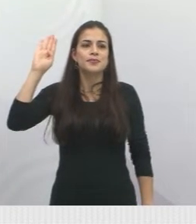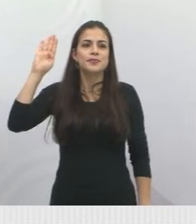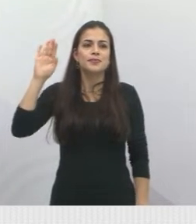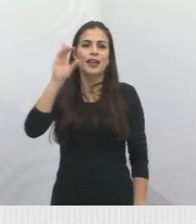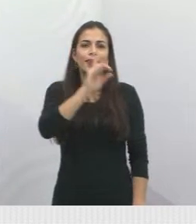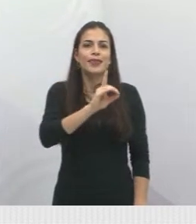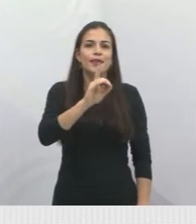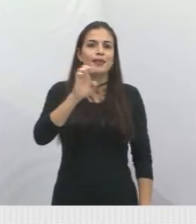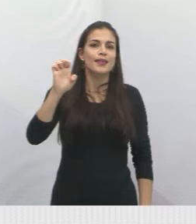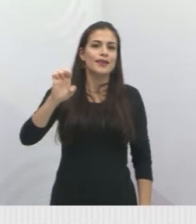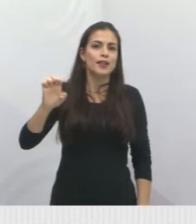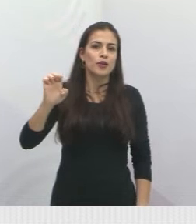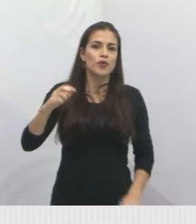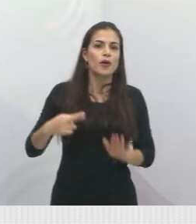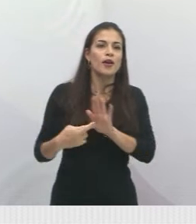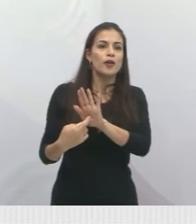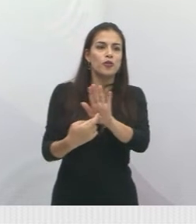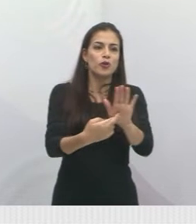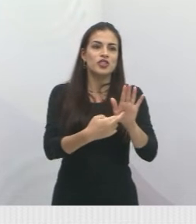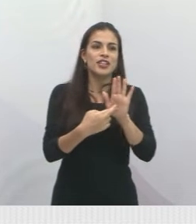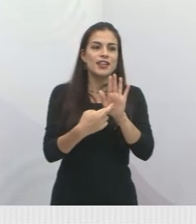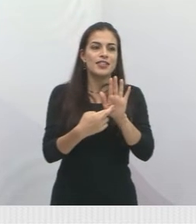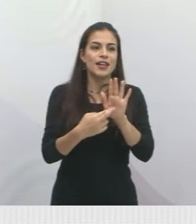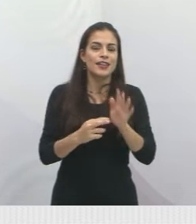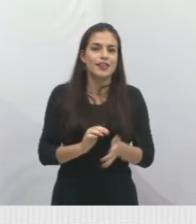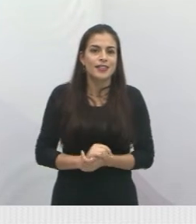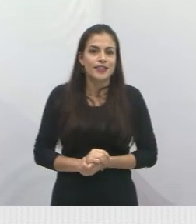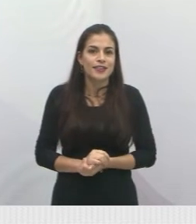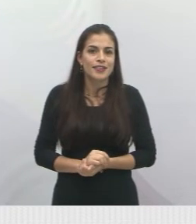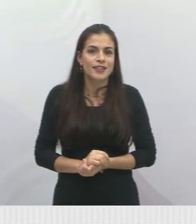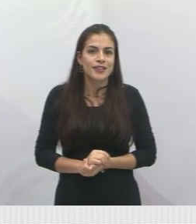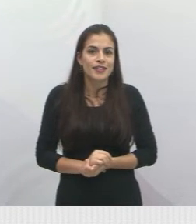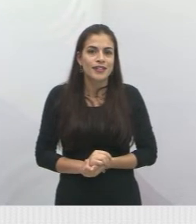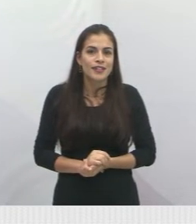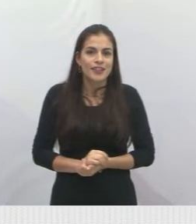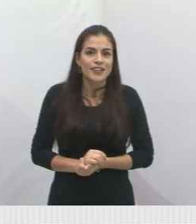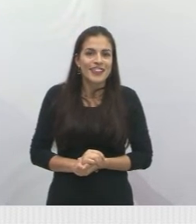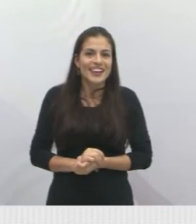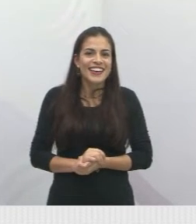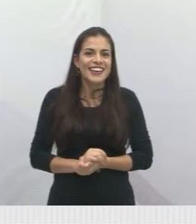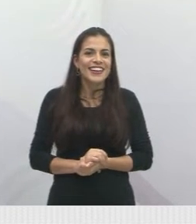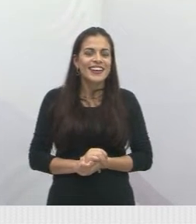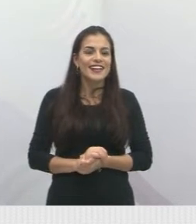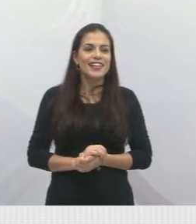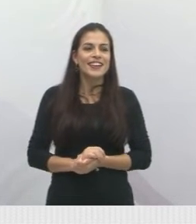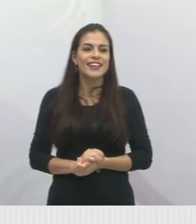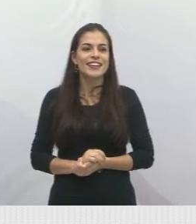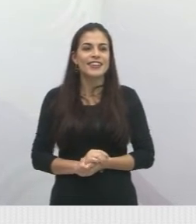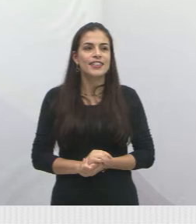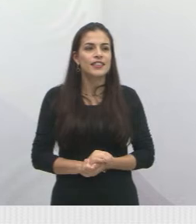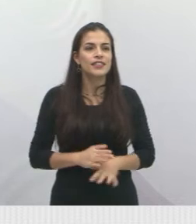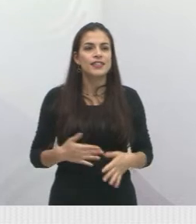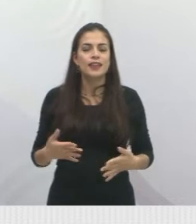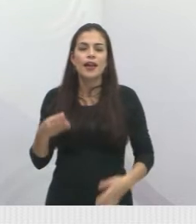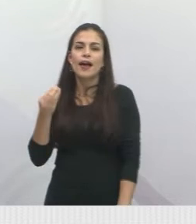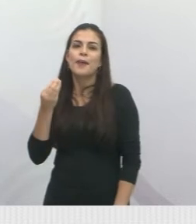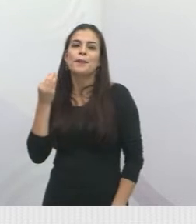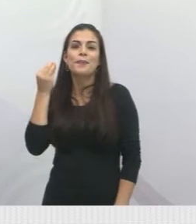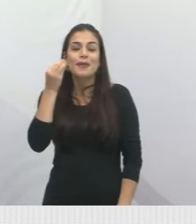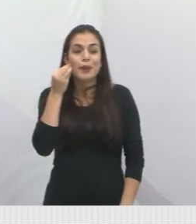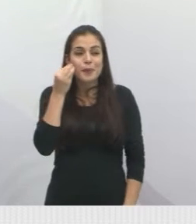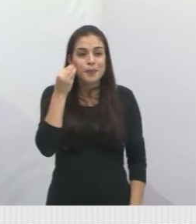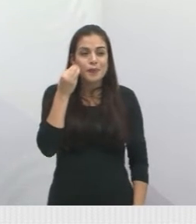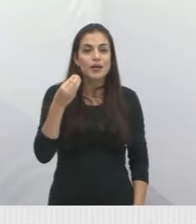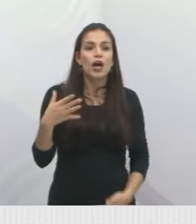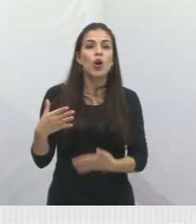nosso município. Nessa segunda imagem, eu não posso perder tempo, né? Então, aproveitando que o deputado já estava em nossa